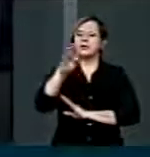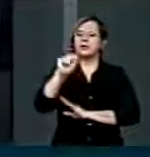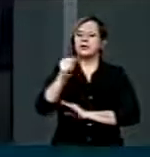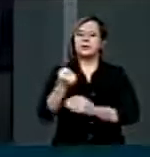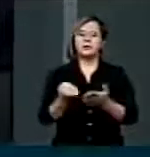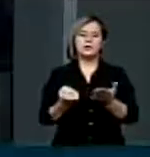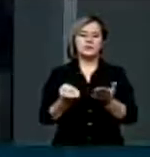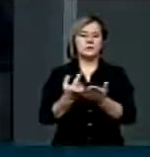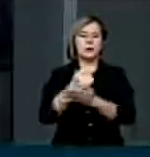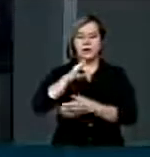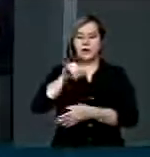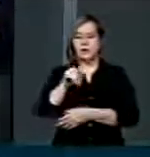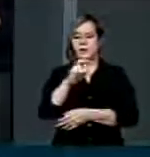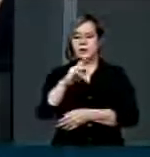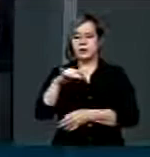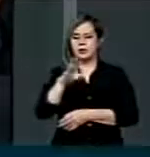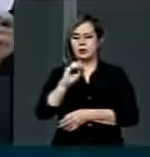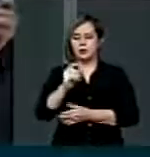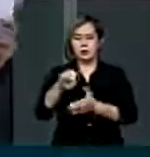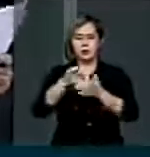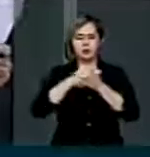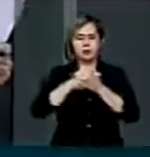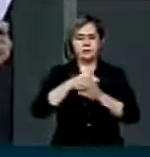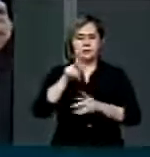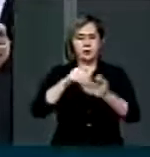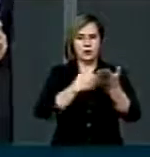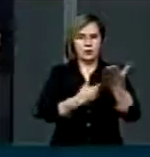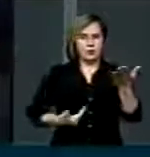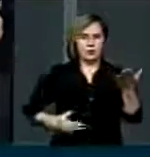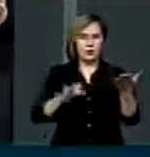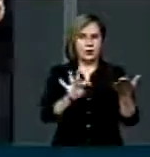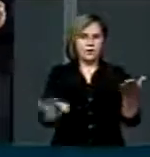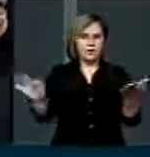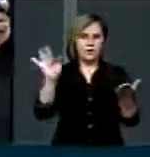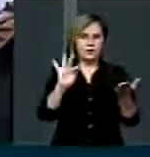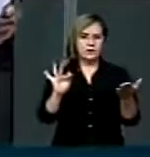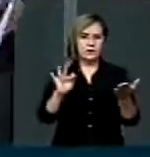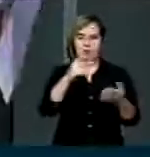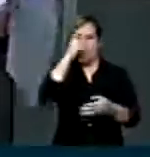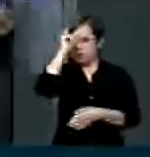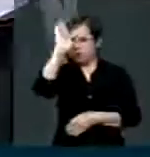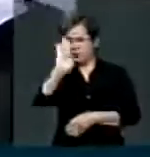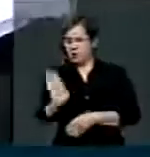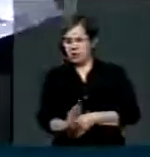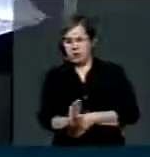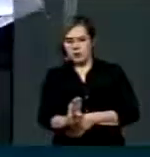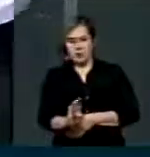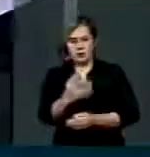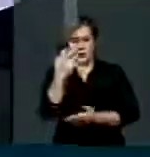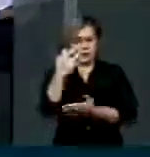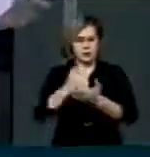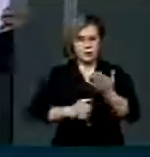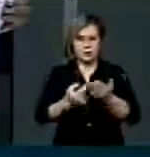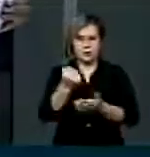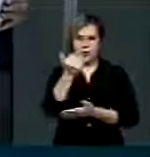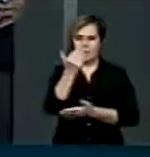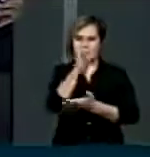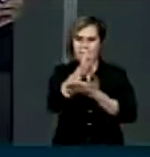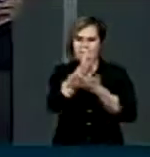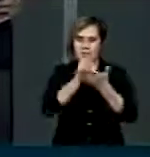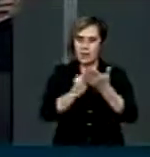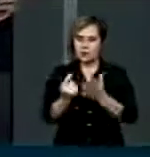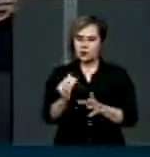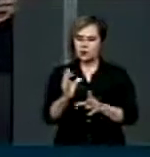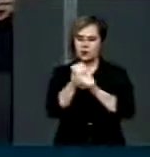pagamento de juros da dívida pública federal brasileira, que consome quase metade do orçamento nacional. Por